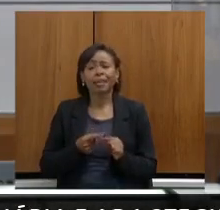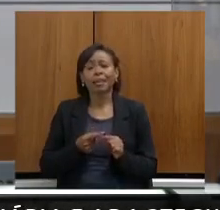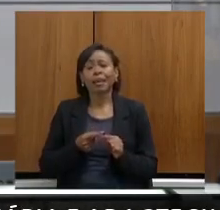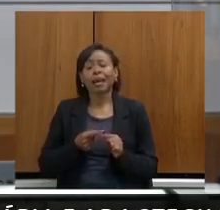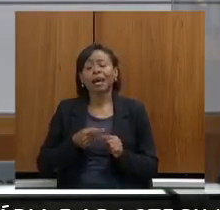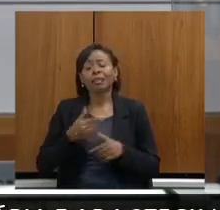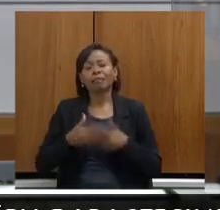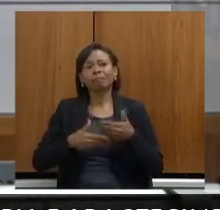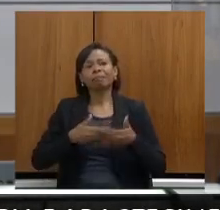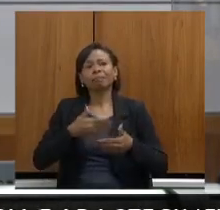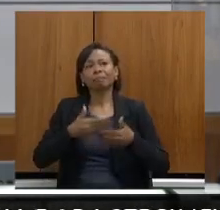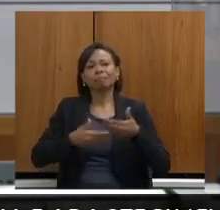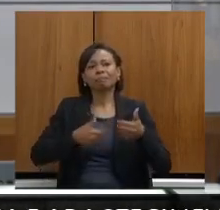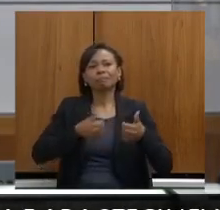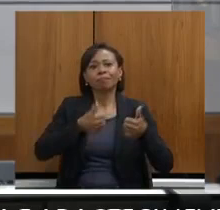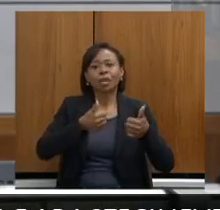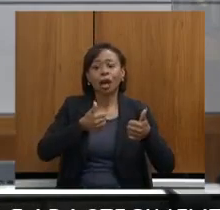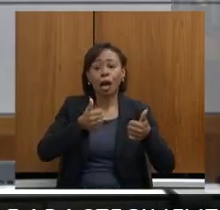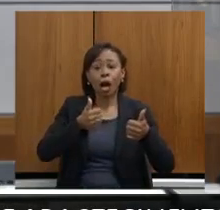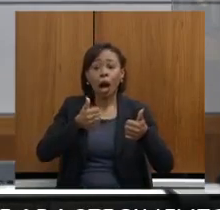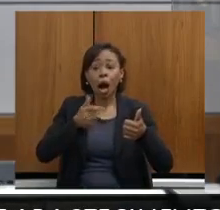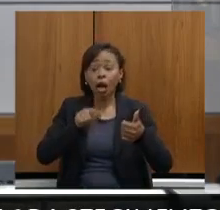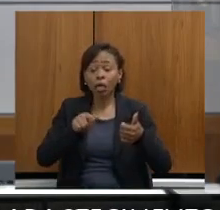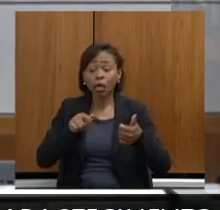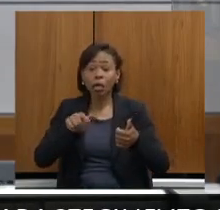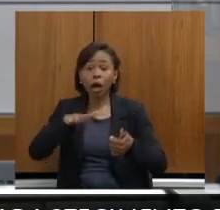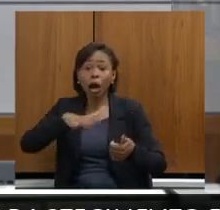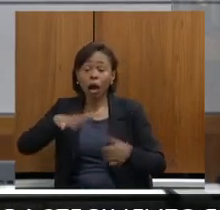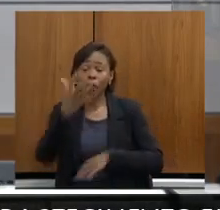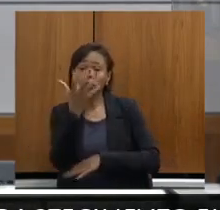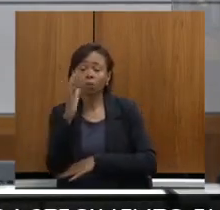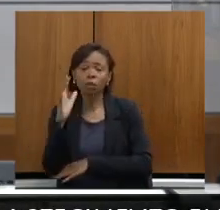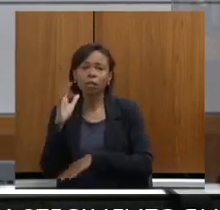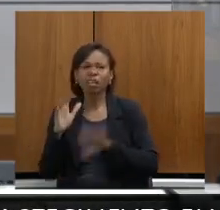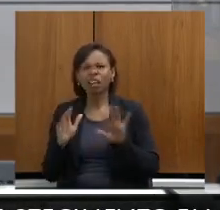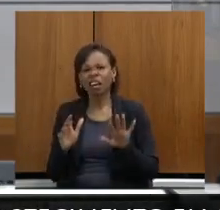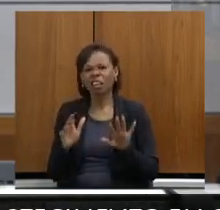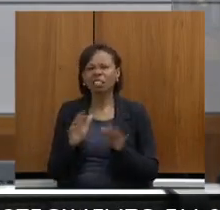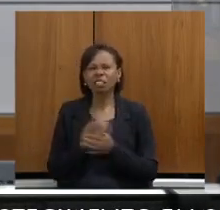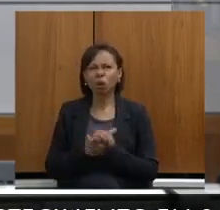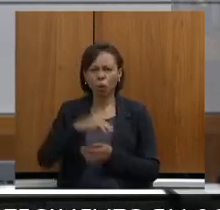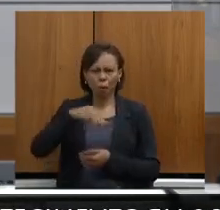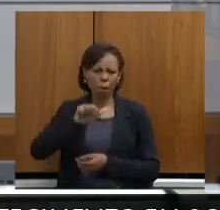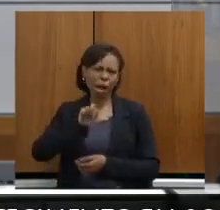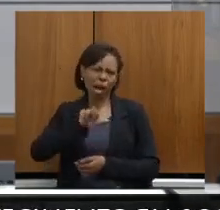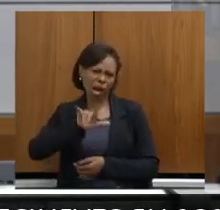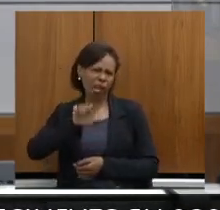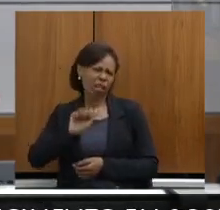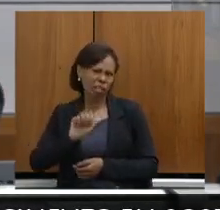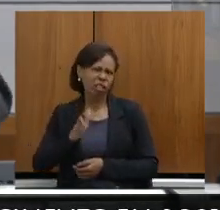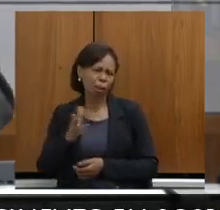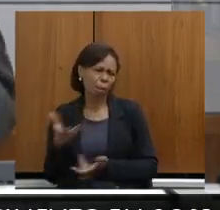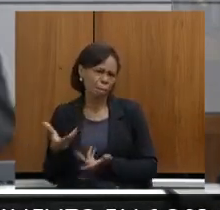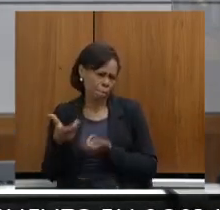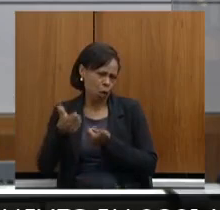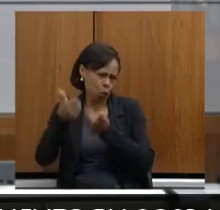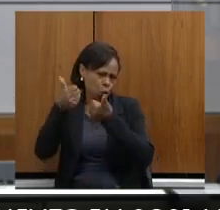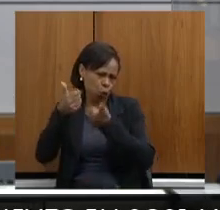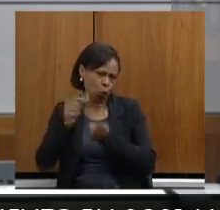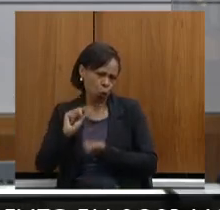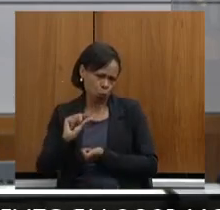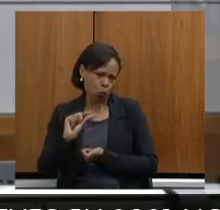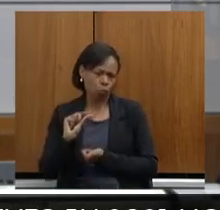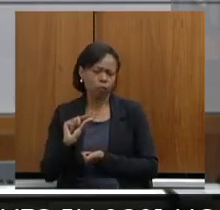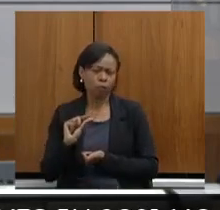chega na Secretaria de Meio Ambiente com a Maria agora até que melhorou um pouquinho melhorou muito não melhorou um pouquinho mas é